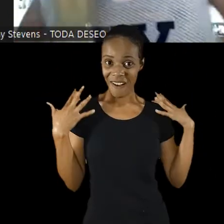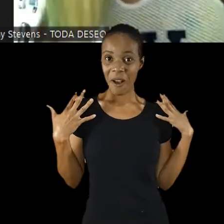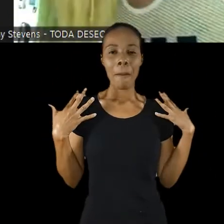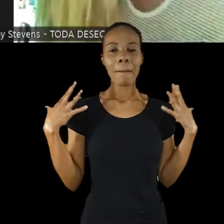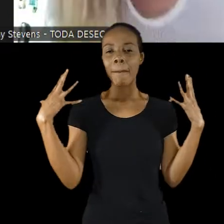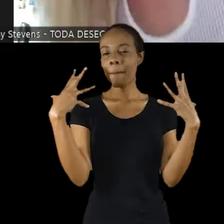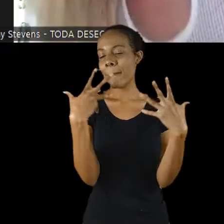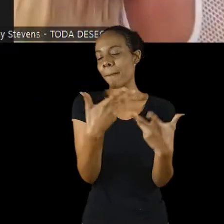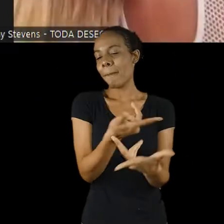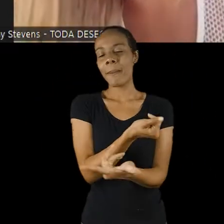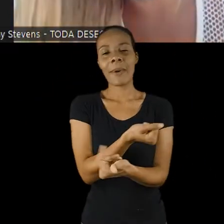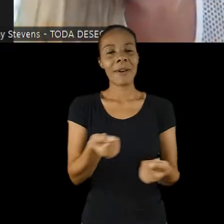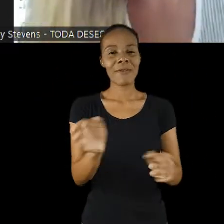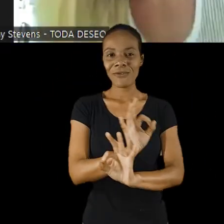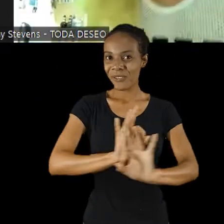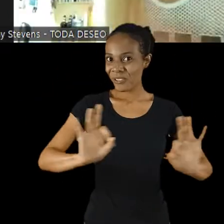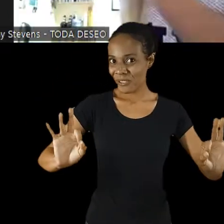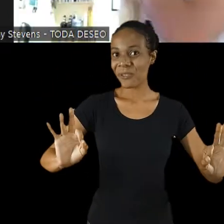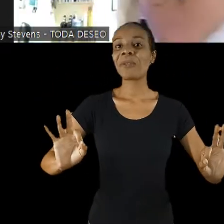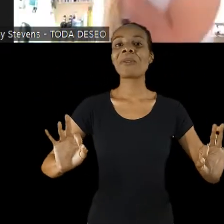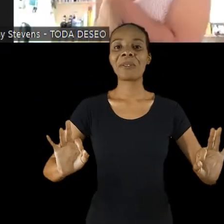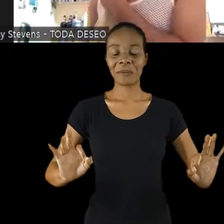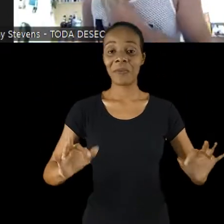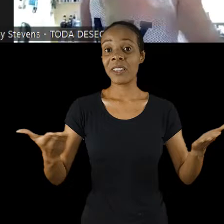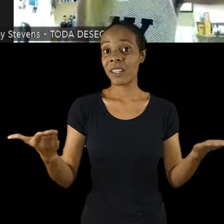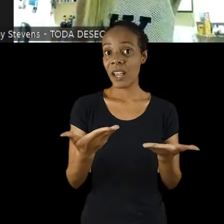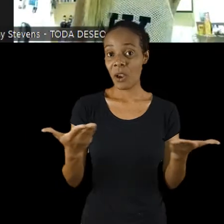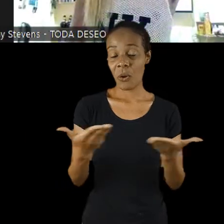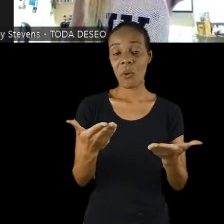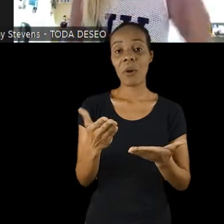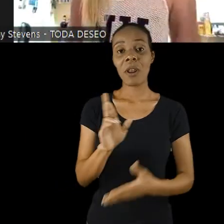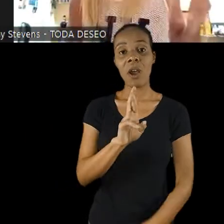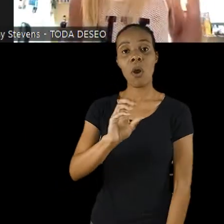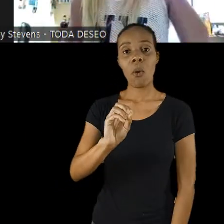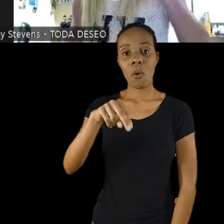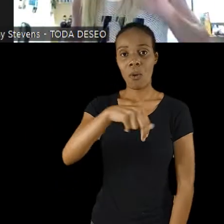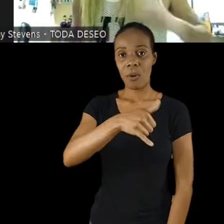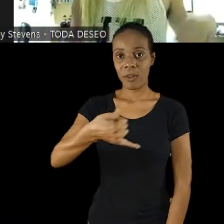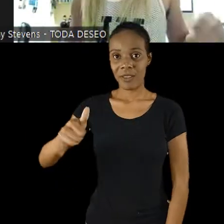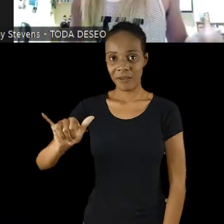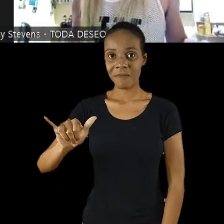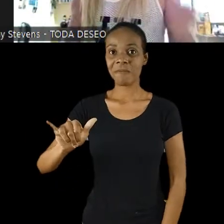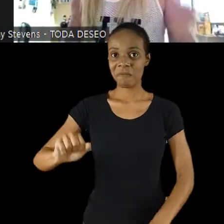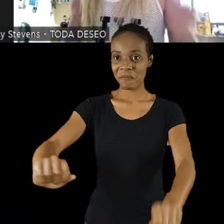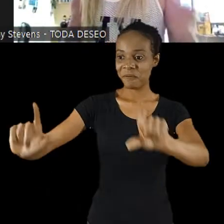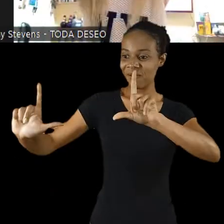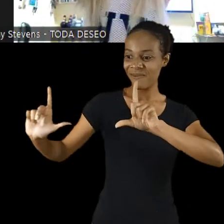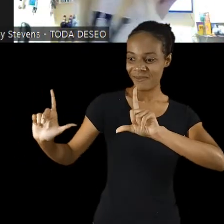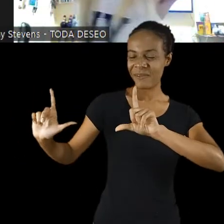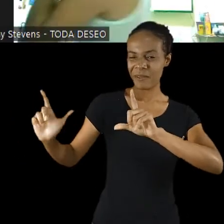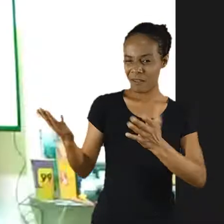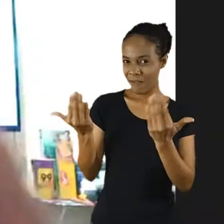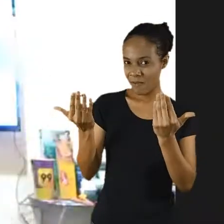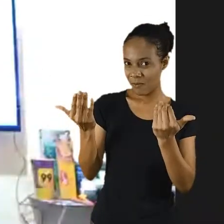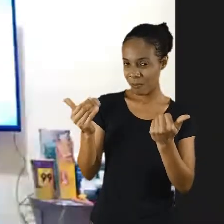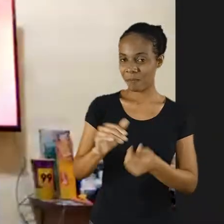lace. E aí, vamos colocar a Rony em destaque. Bora lá aqui,